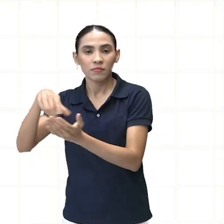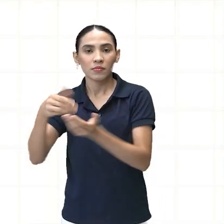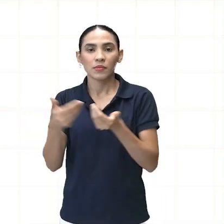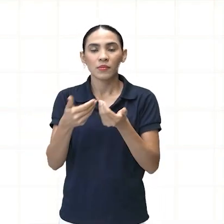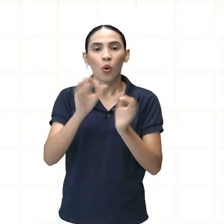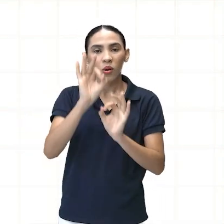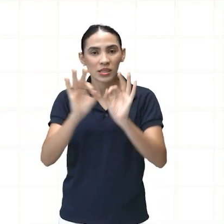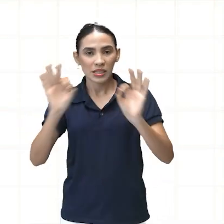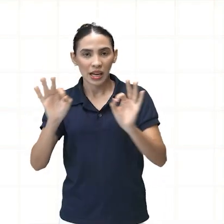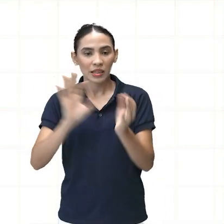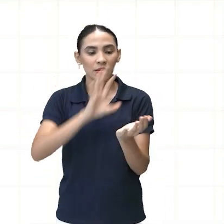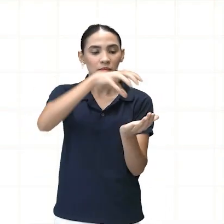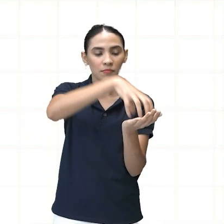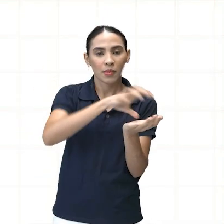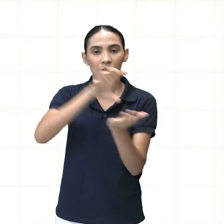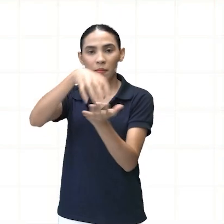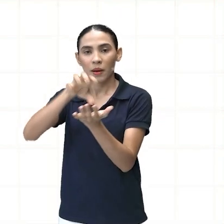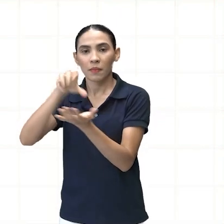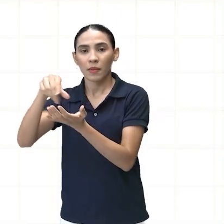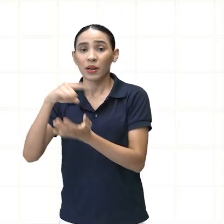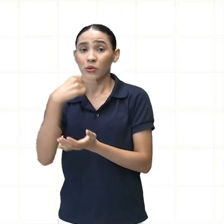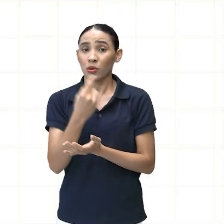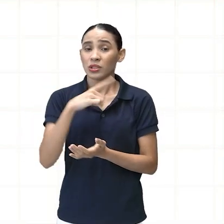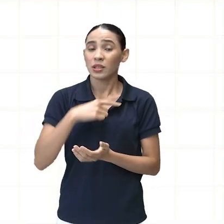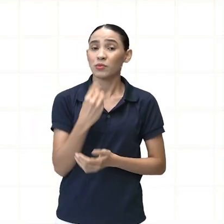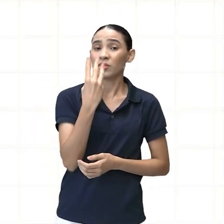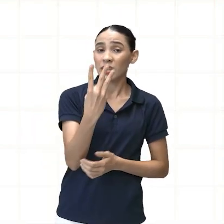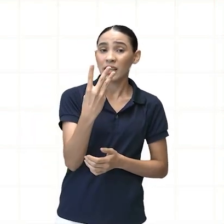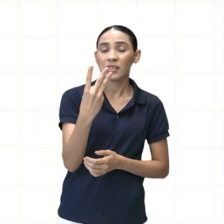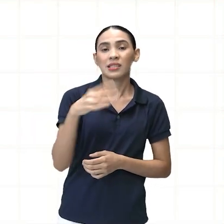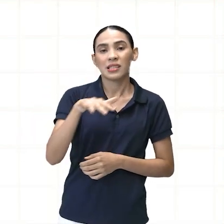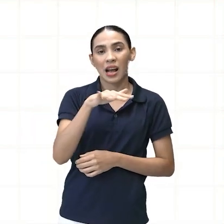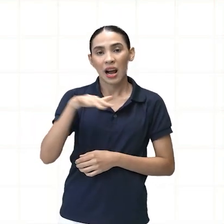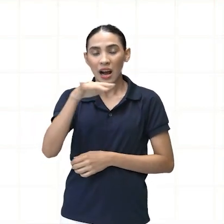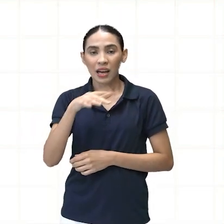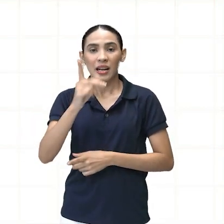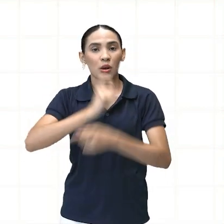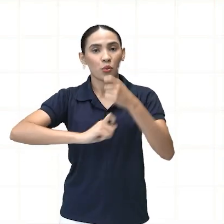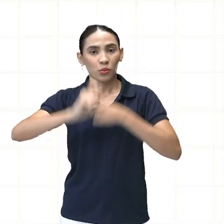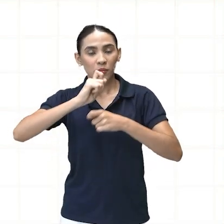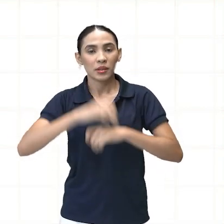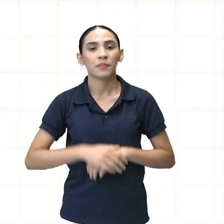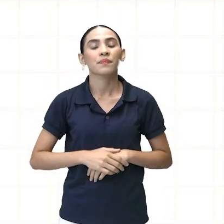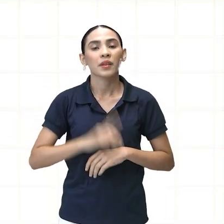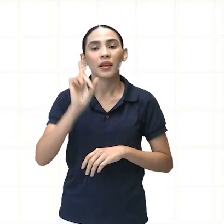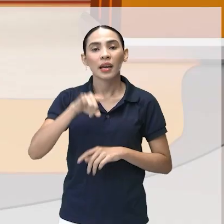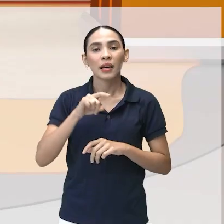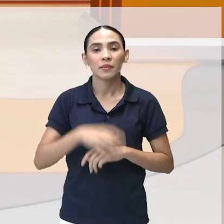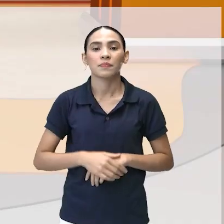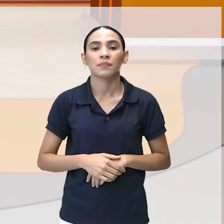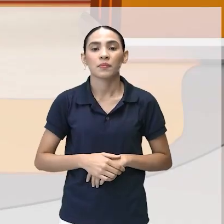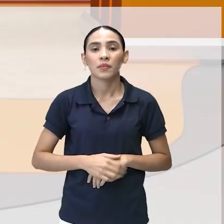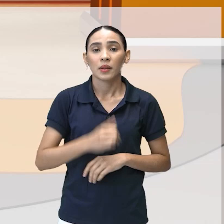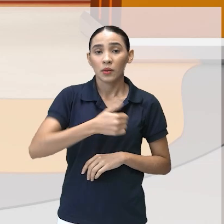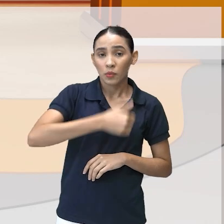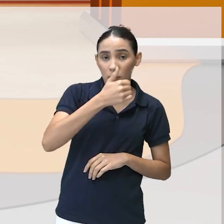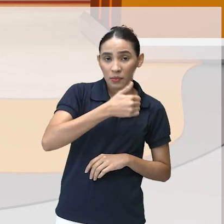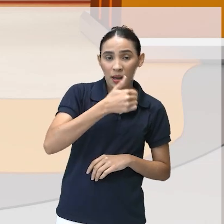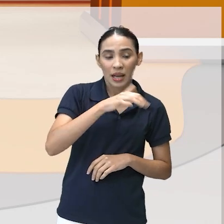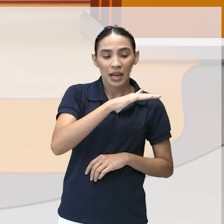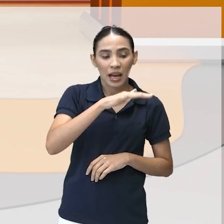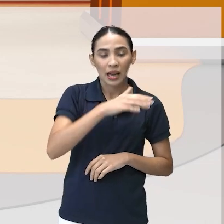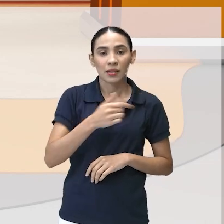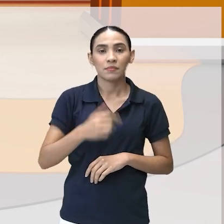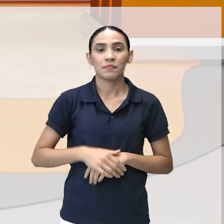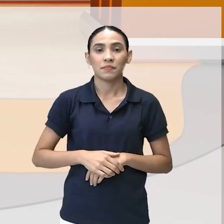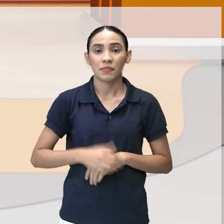dividida ali em setores. E nós temos 3 setores da economia. São eles o setor primário,